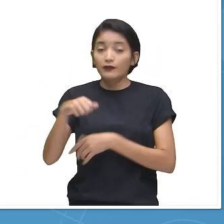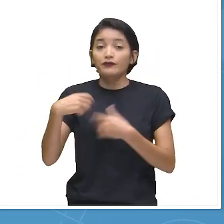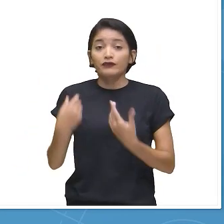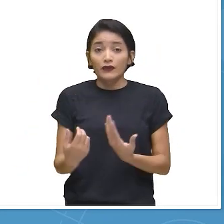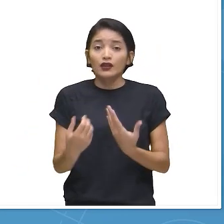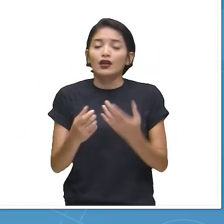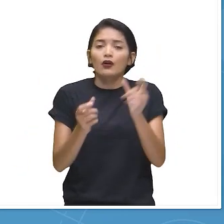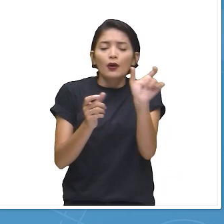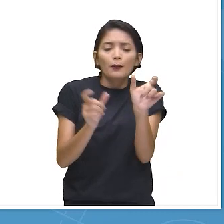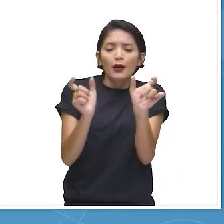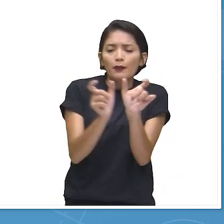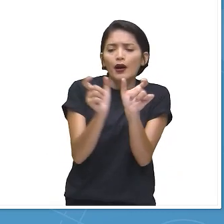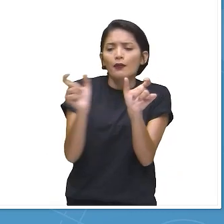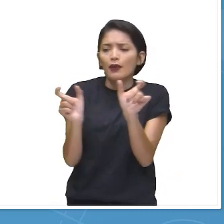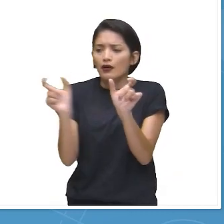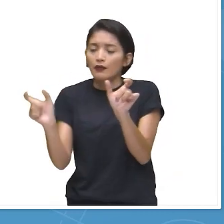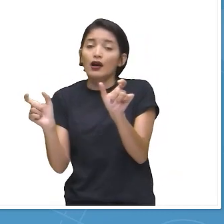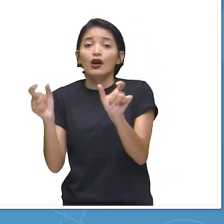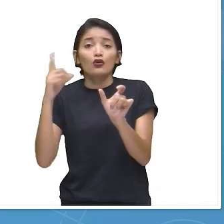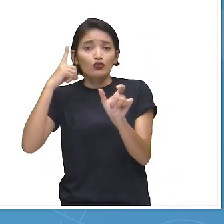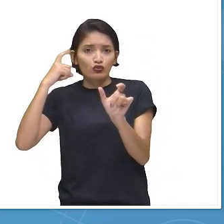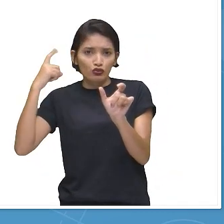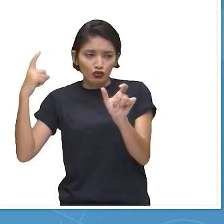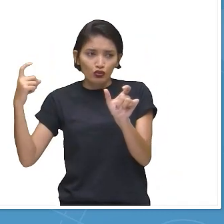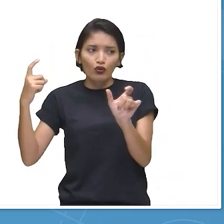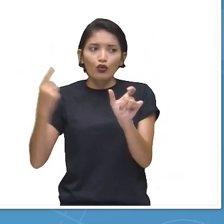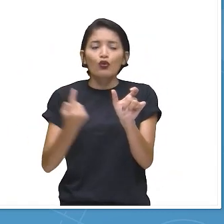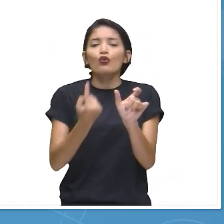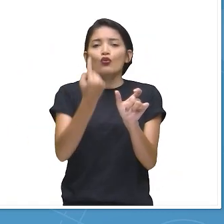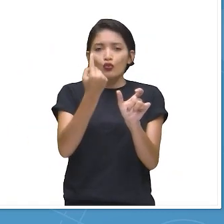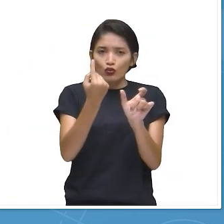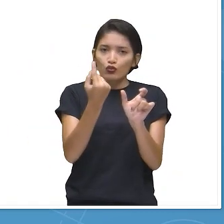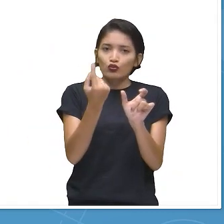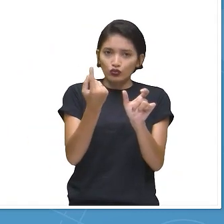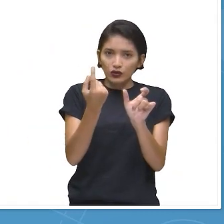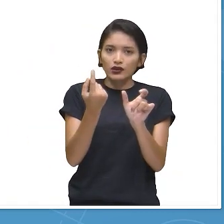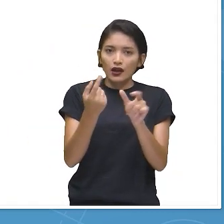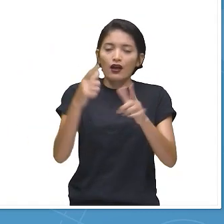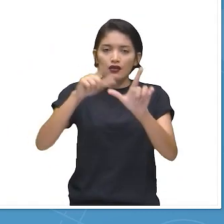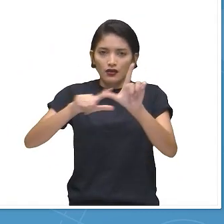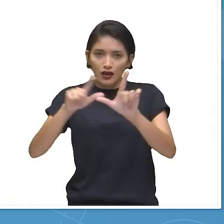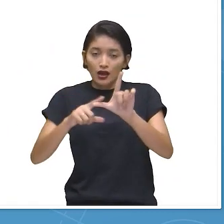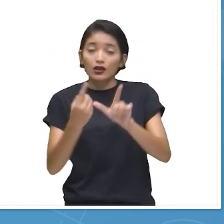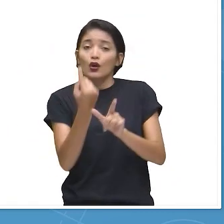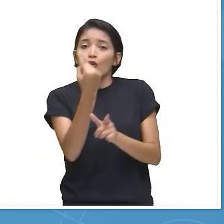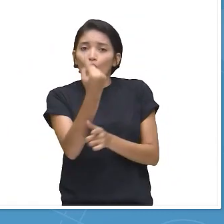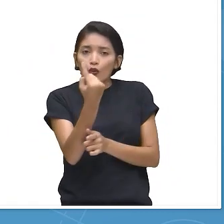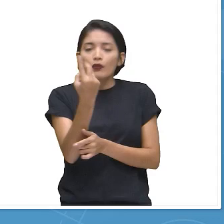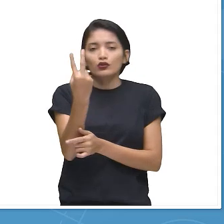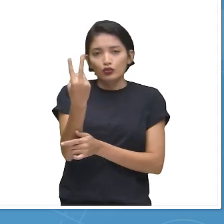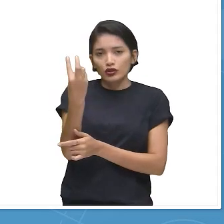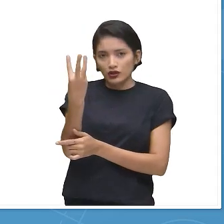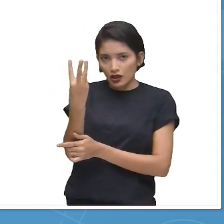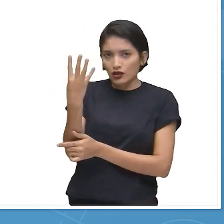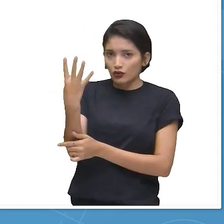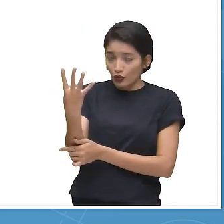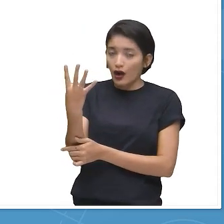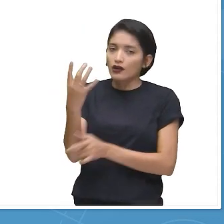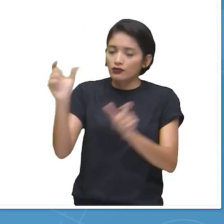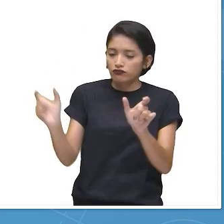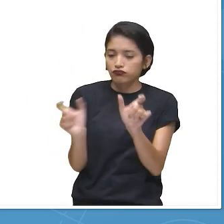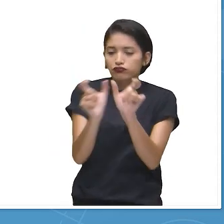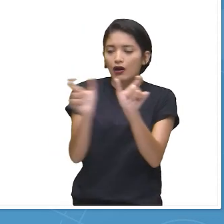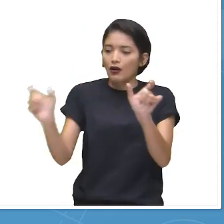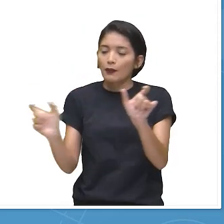de sons, que pode ser formado por uma única letra, ou por 2, ou por 3, ou até por 4, então eu vou chamar